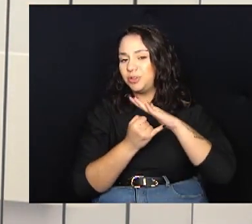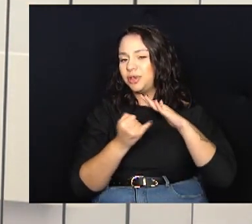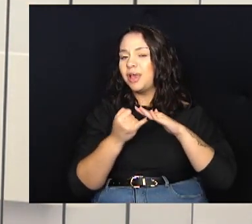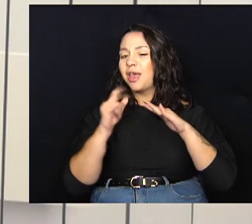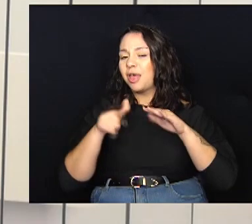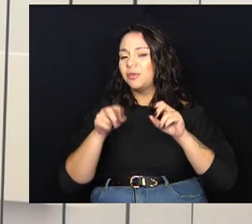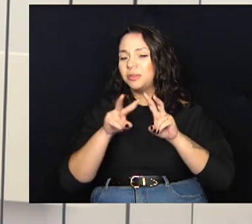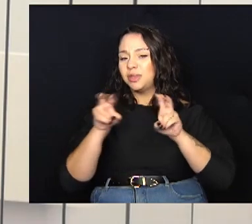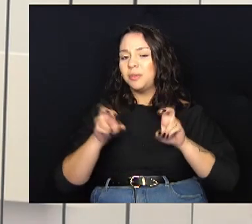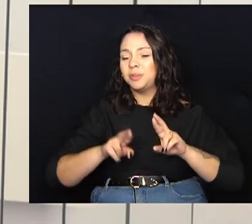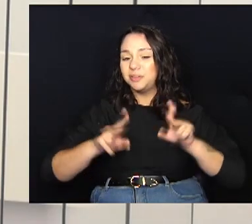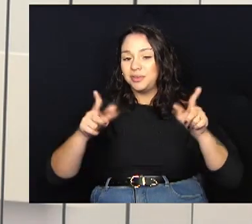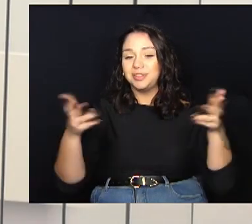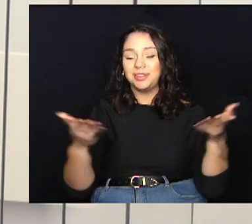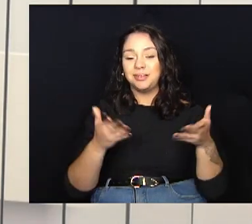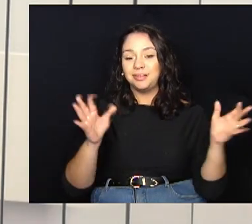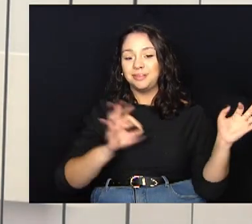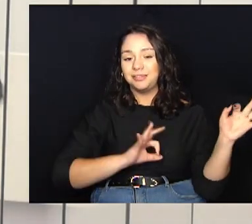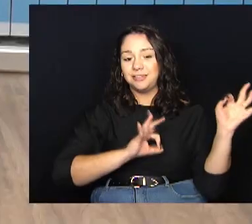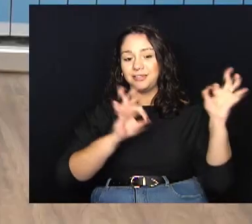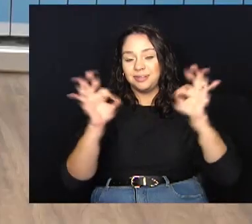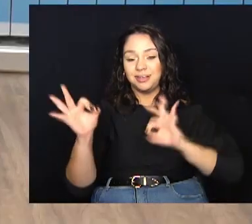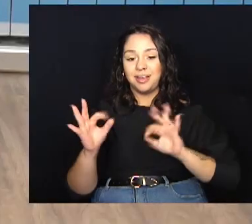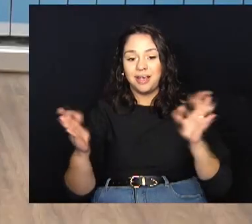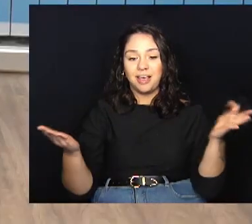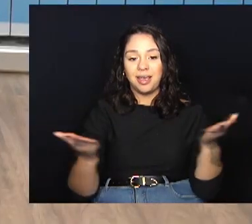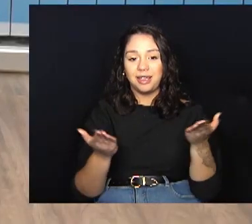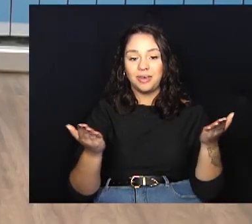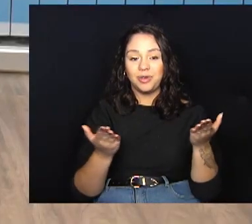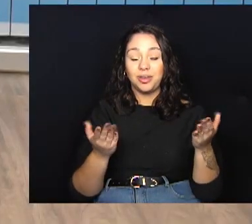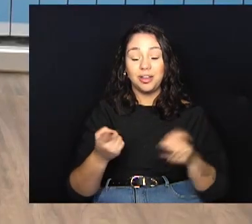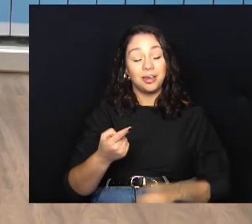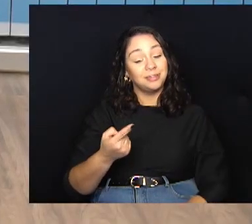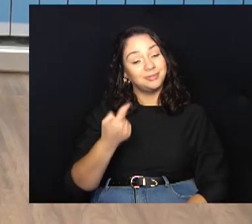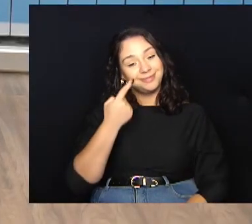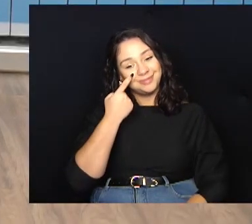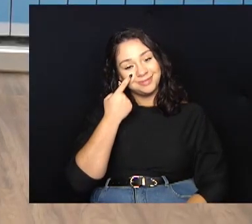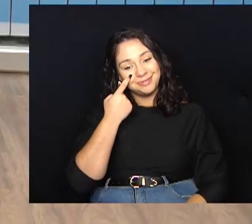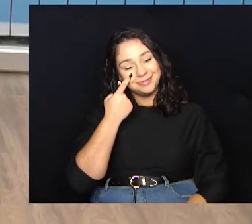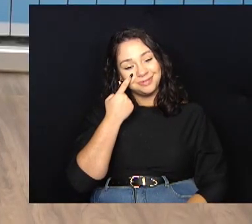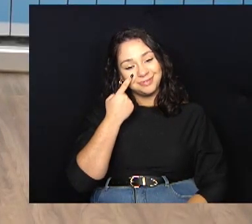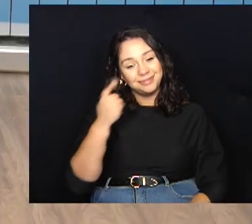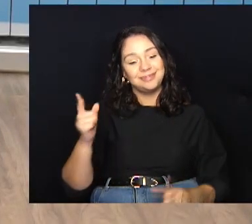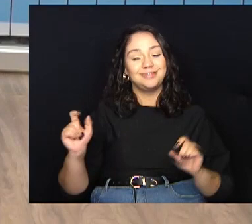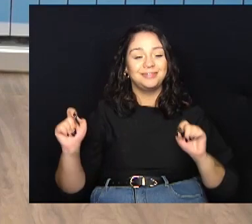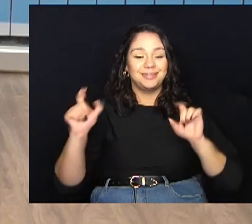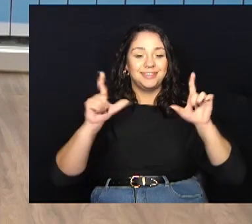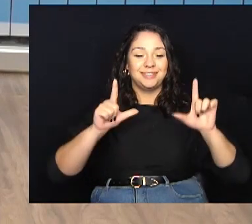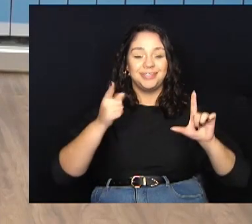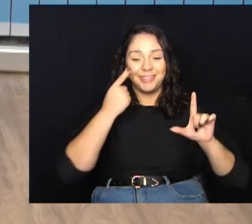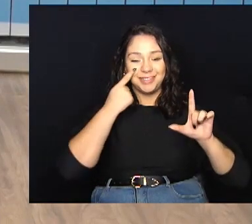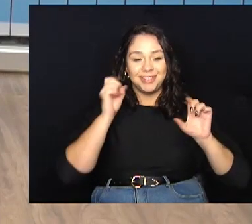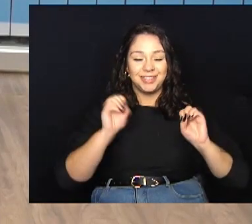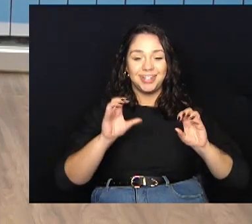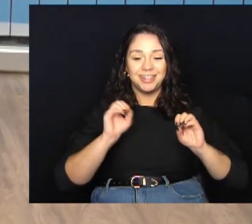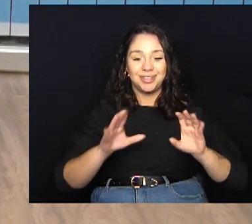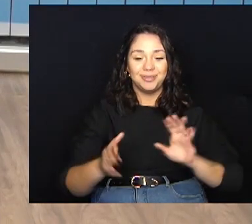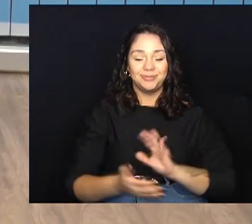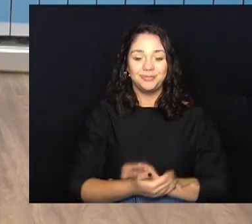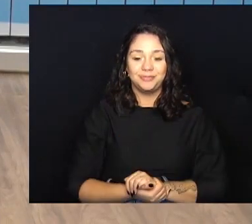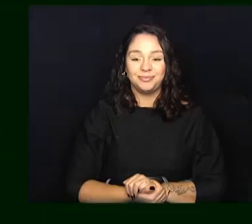diferente e que você acompanha a partir de agora só poderia ser no nosso quadro né De Olho na educação